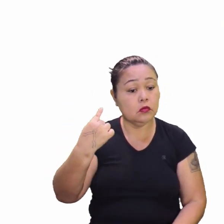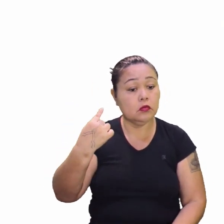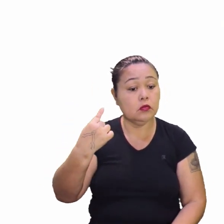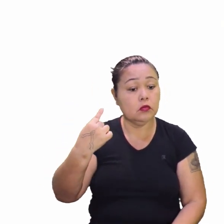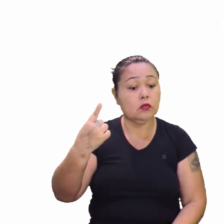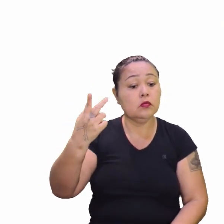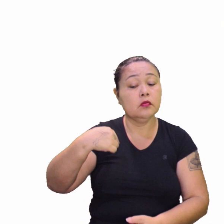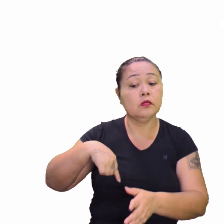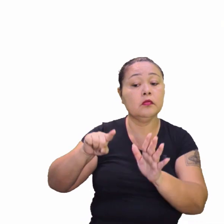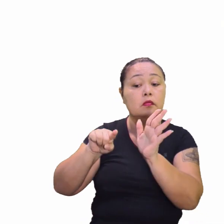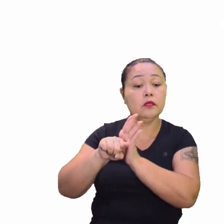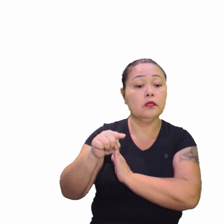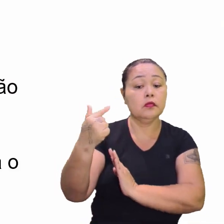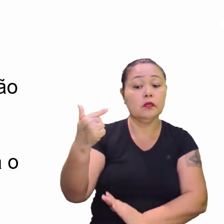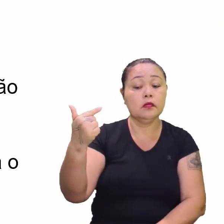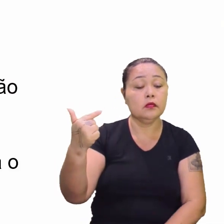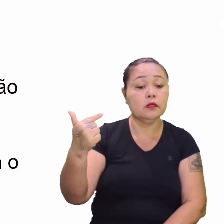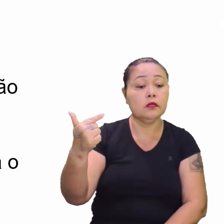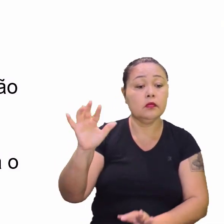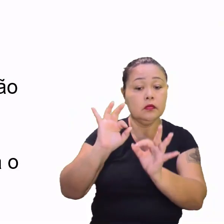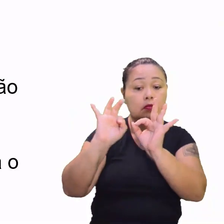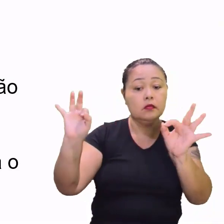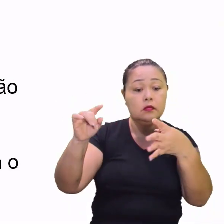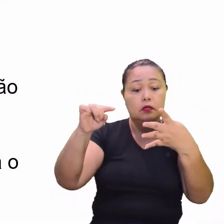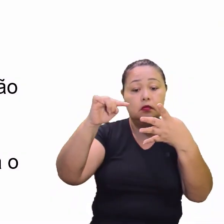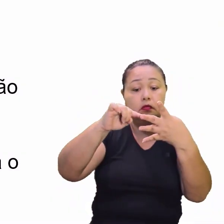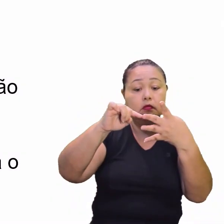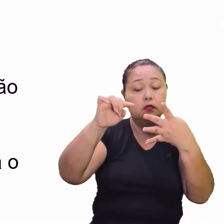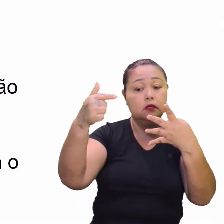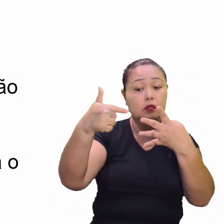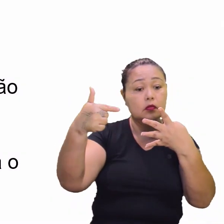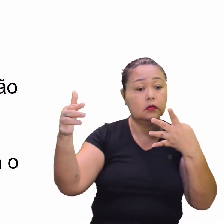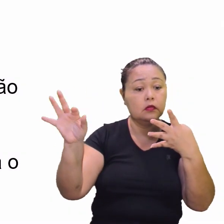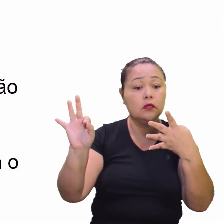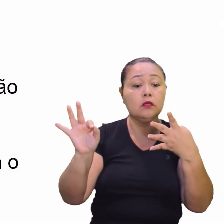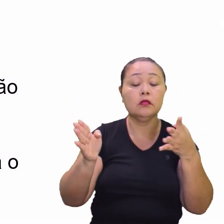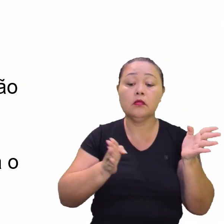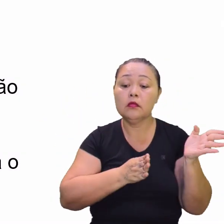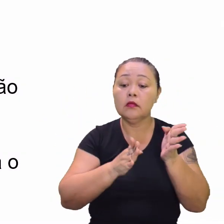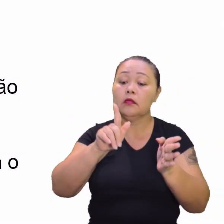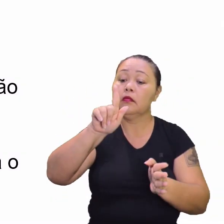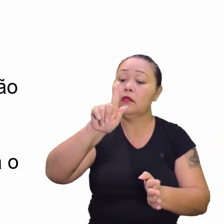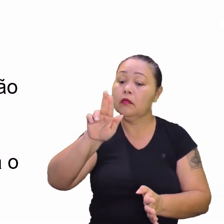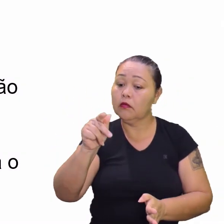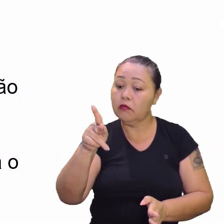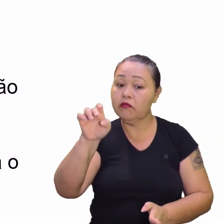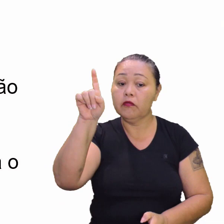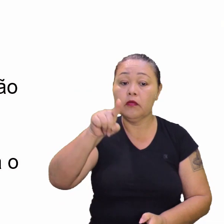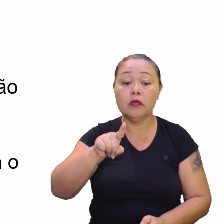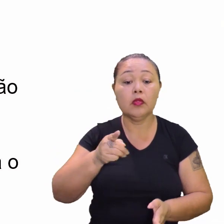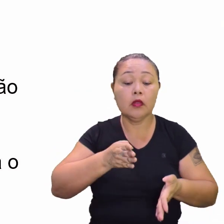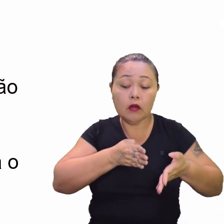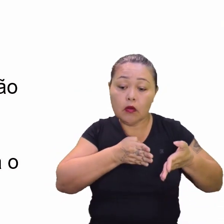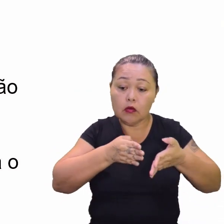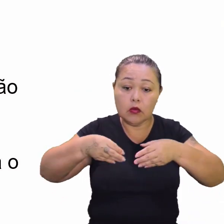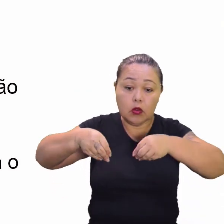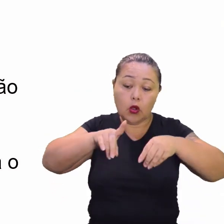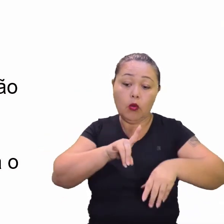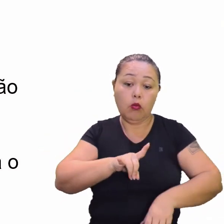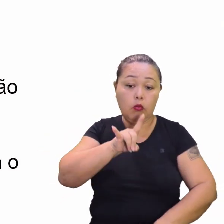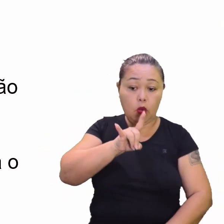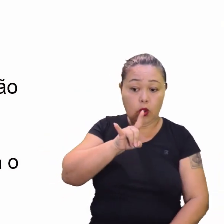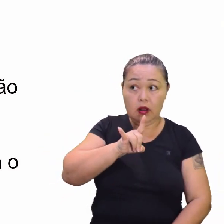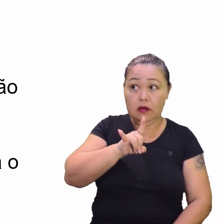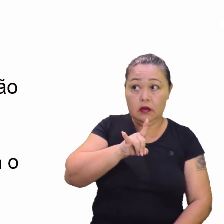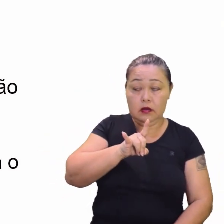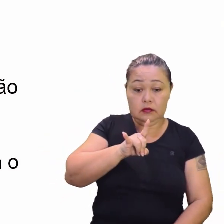Vamos para 2 agora. Vamos para 2. Bora. O rio Guaporé nasce em